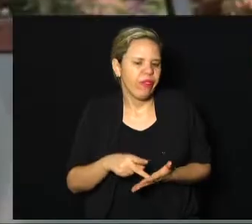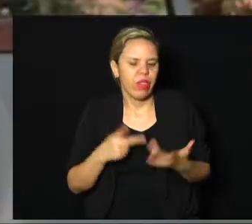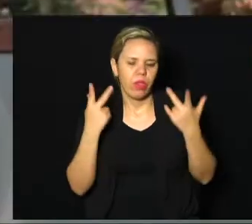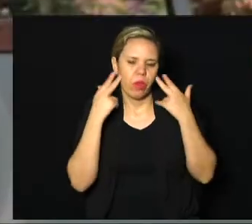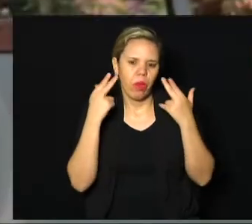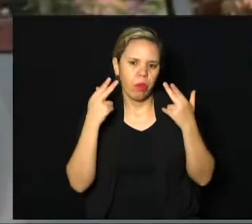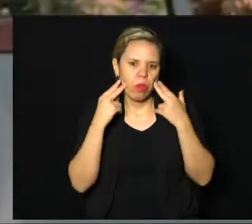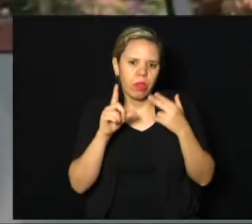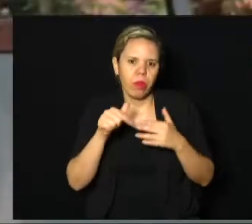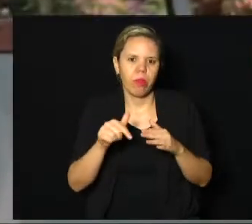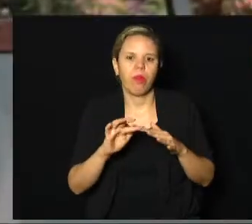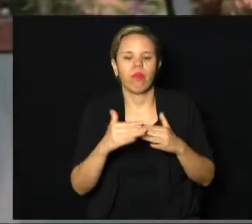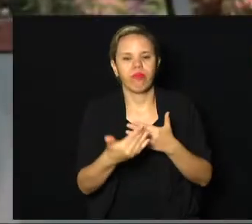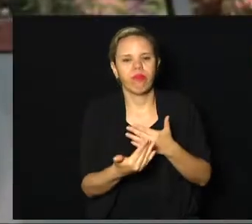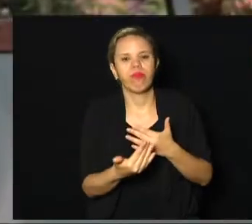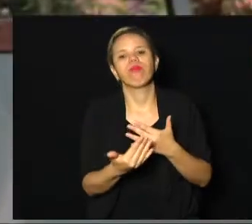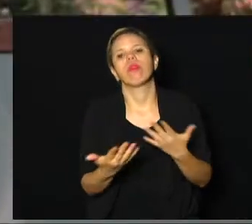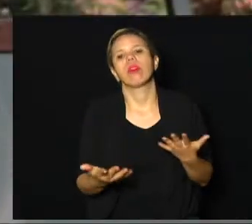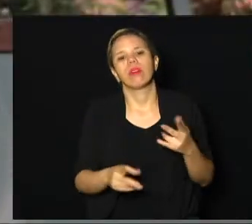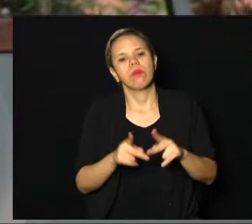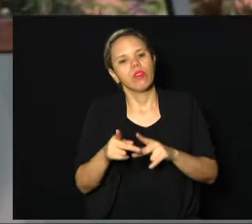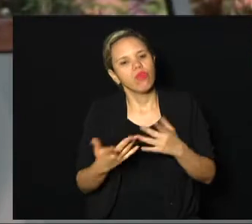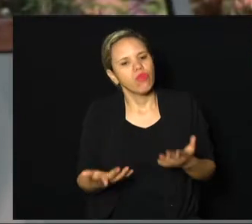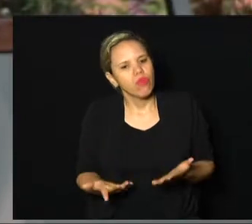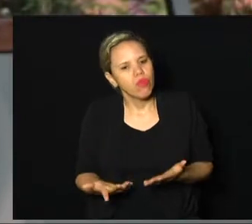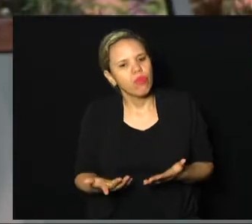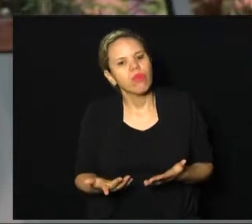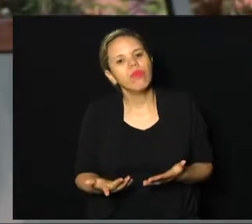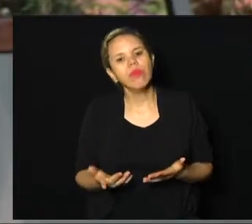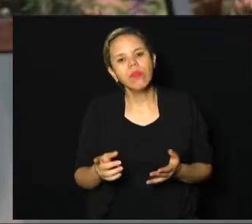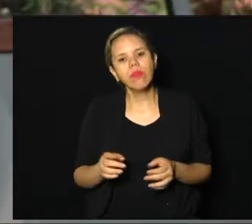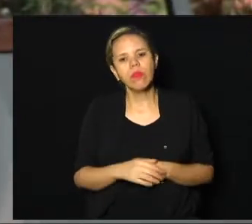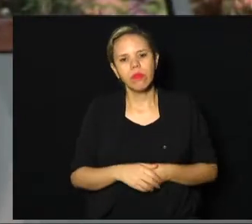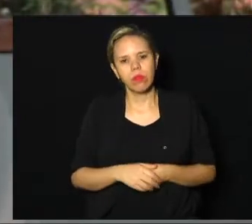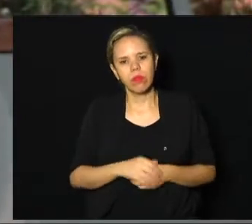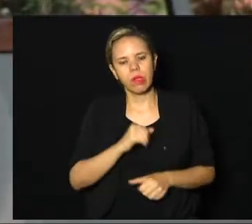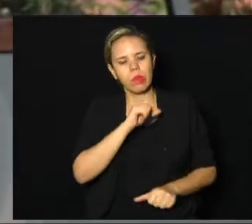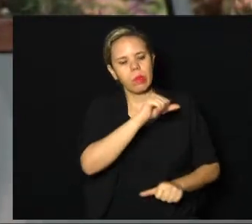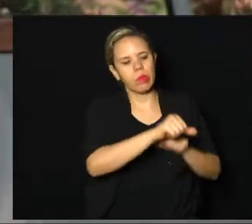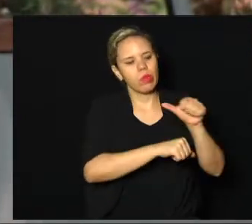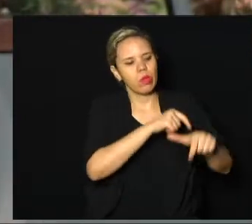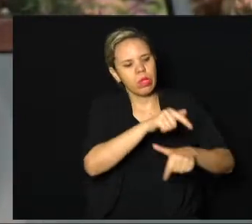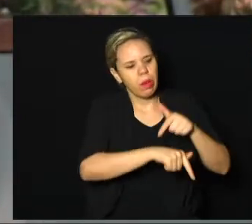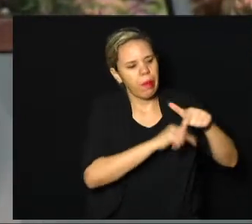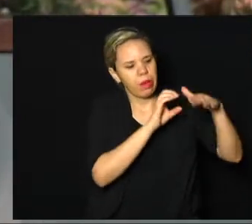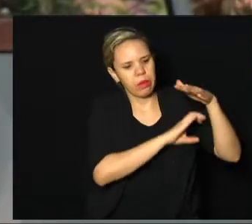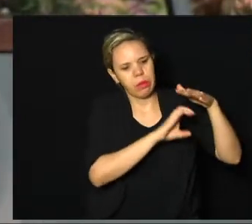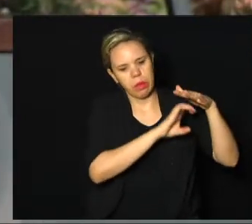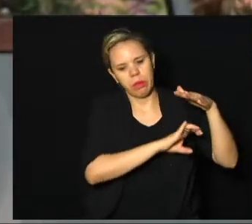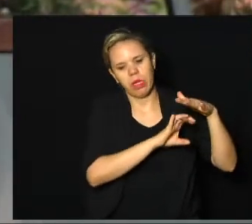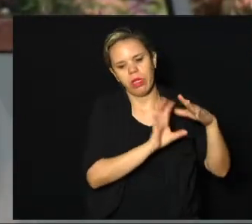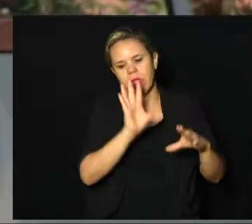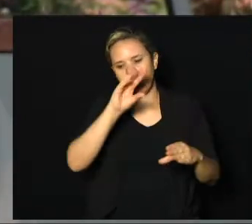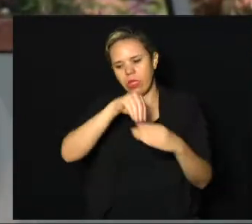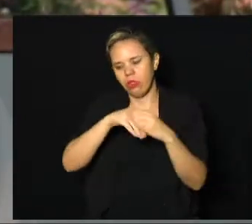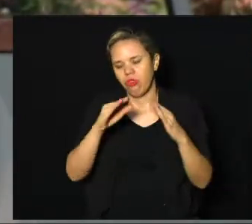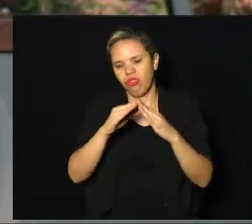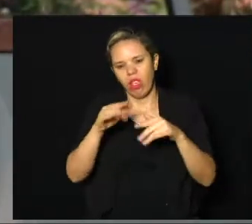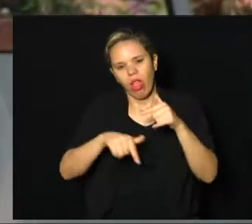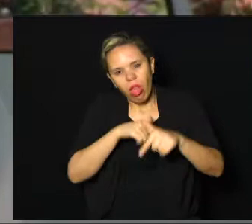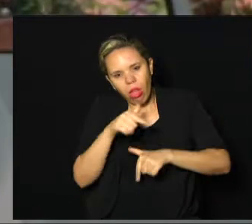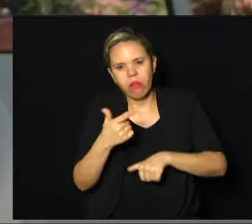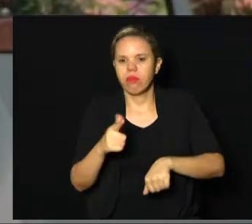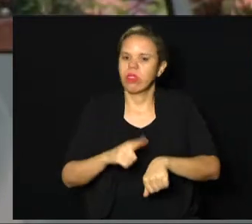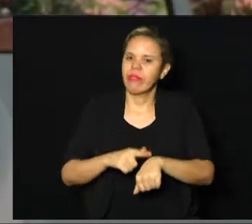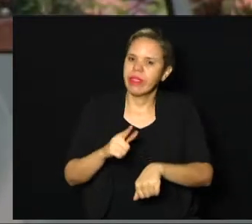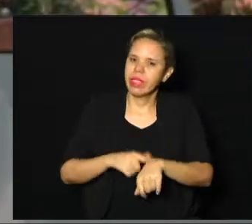do pós-quarentena, né? O pessoal acabou fazendo a transição da empresa direto para casa, mas não teve